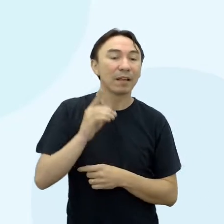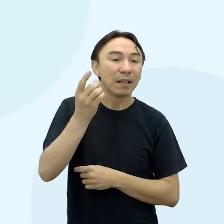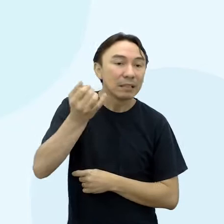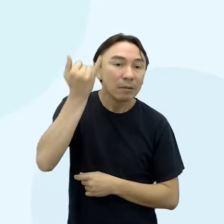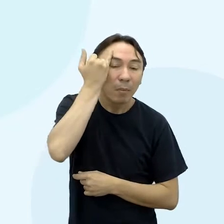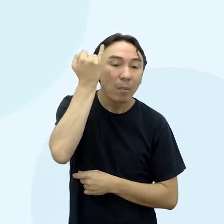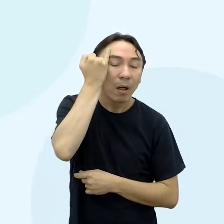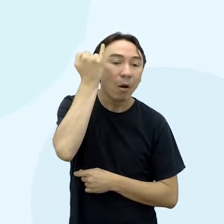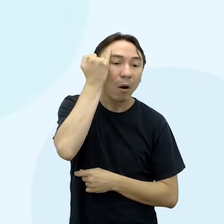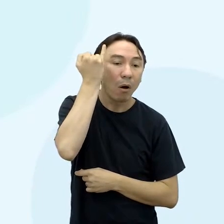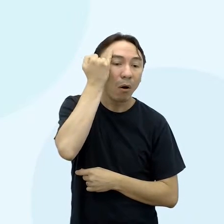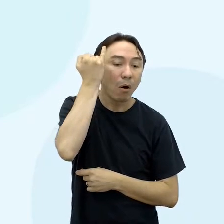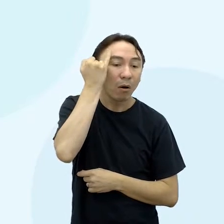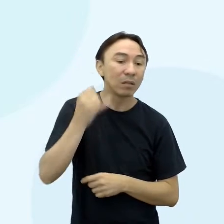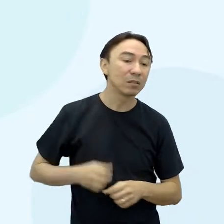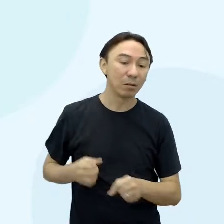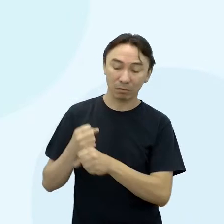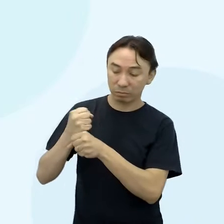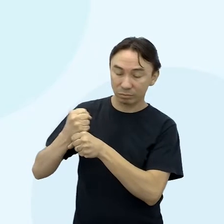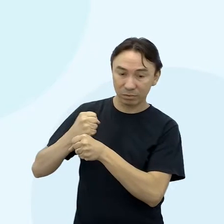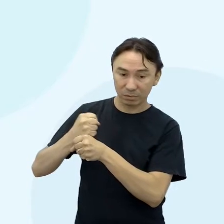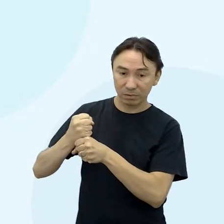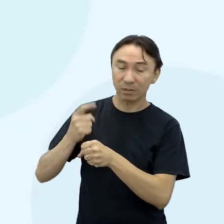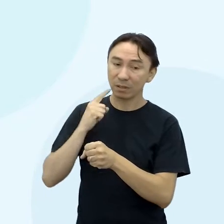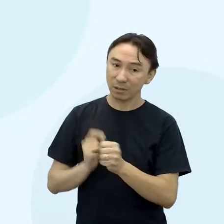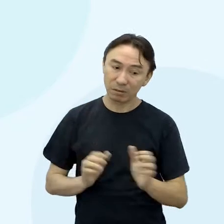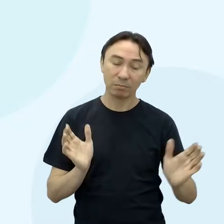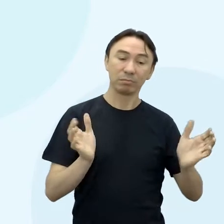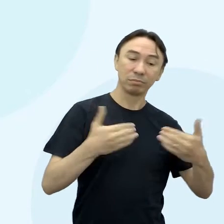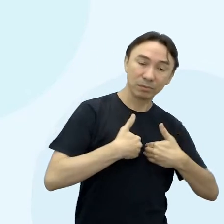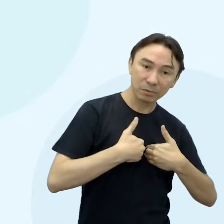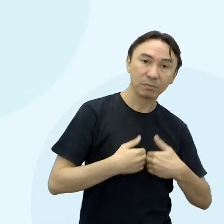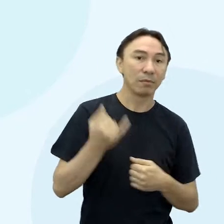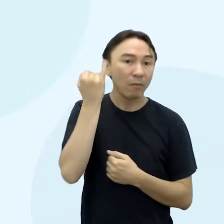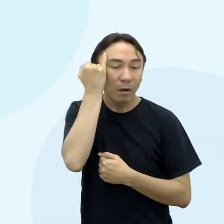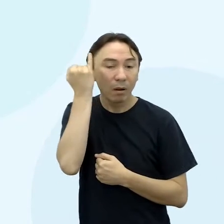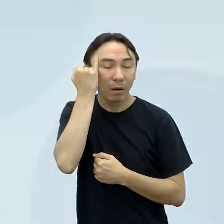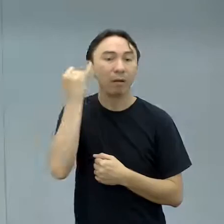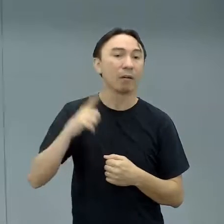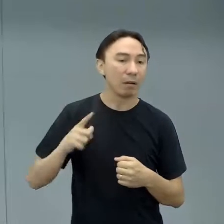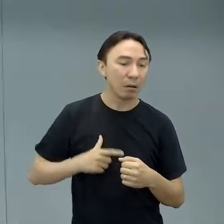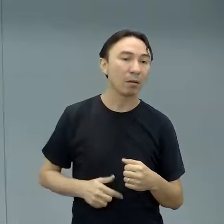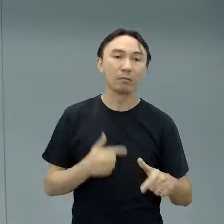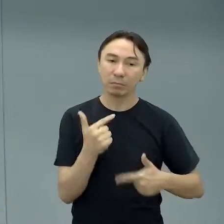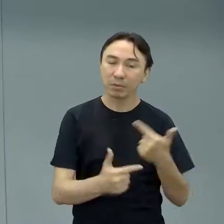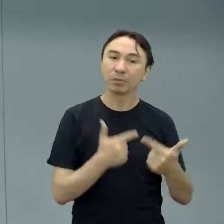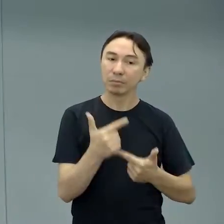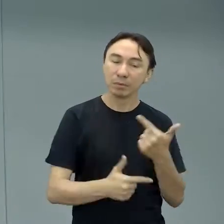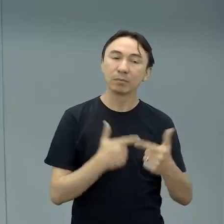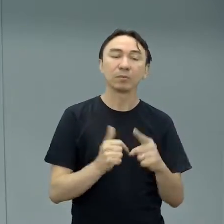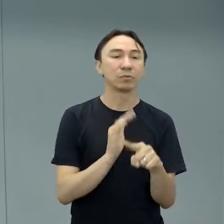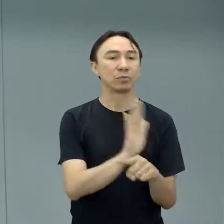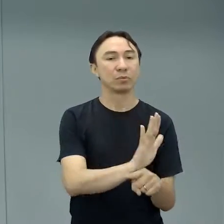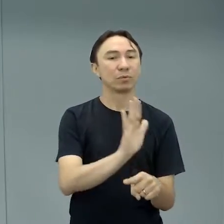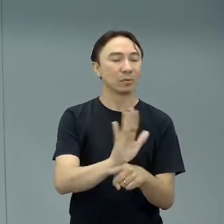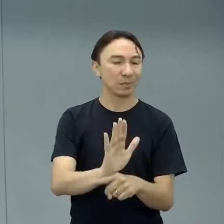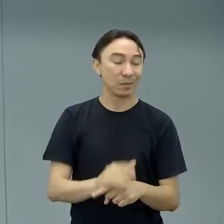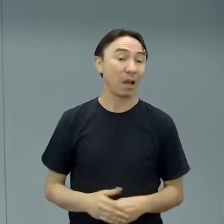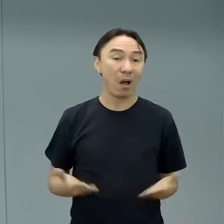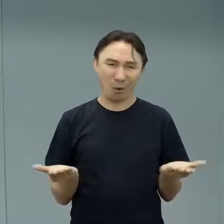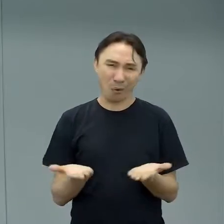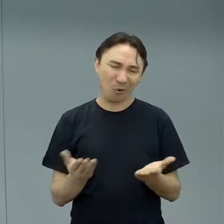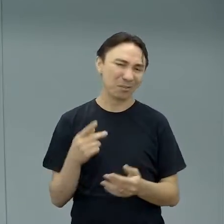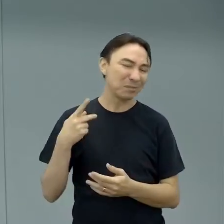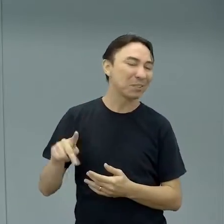área de autismo e deficiência intelectual. Luana, agora vai ser com você, né?